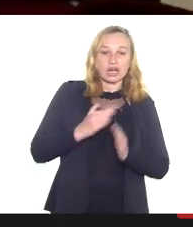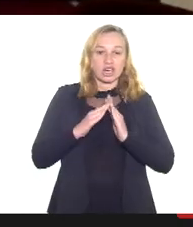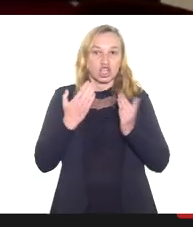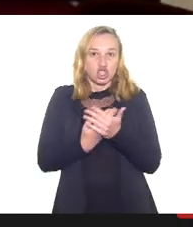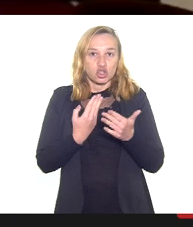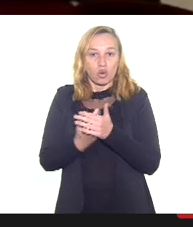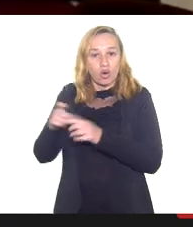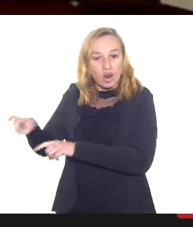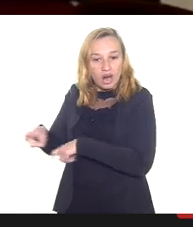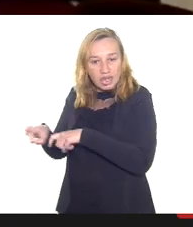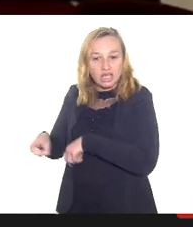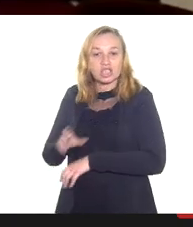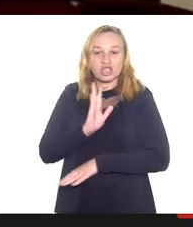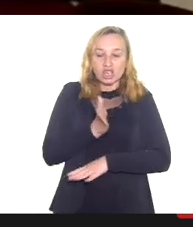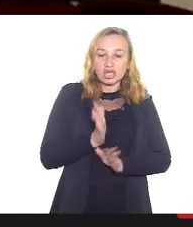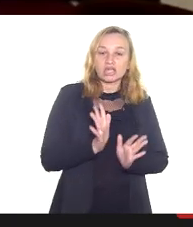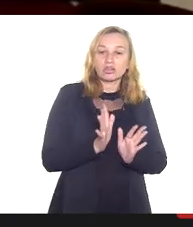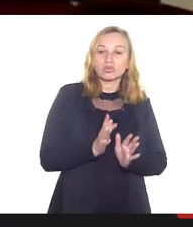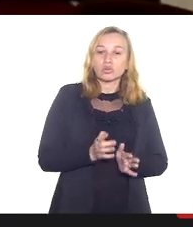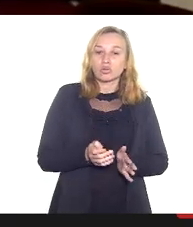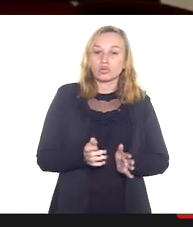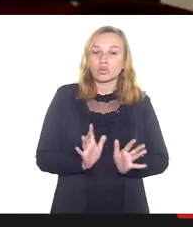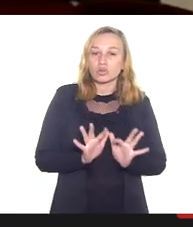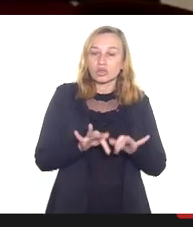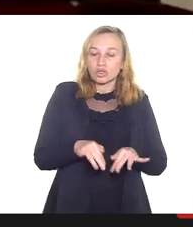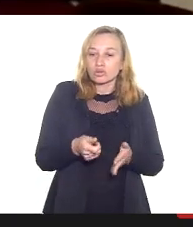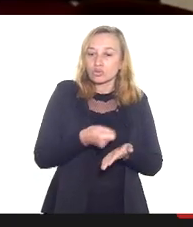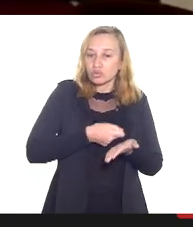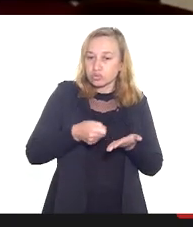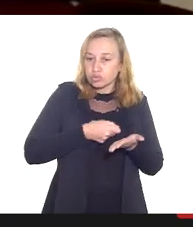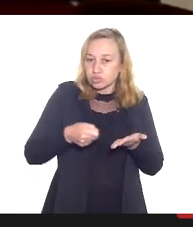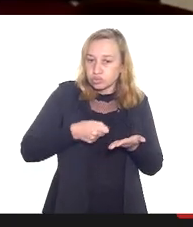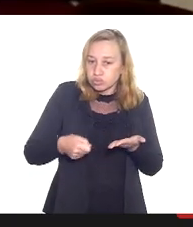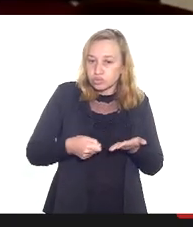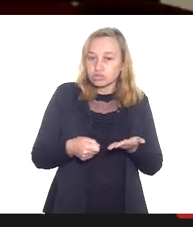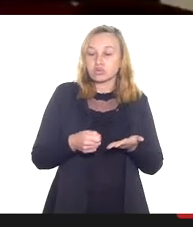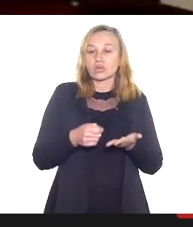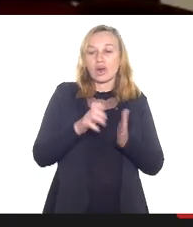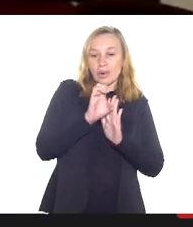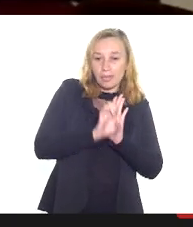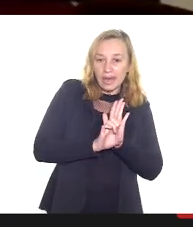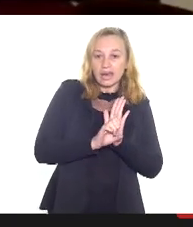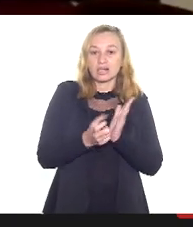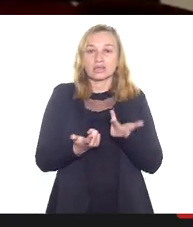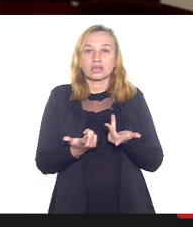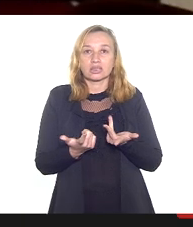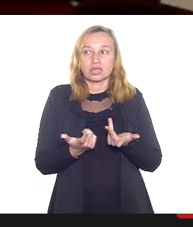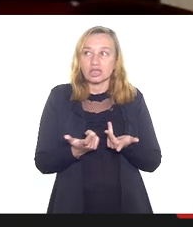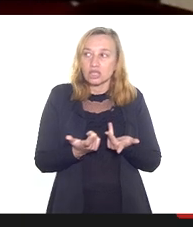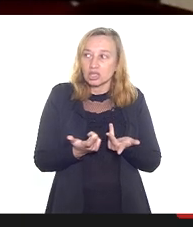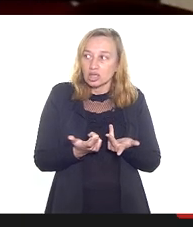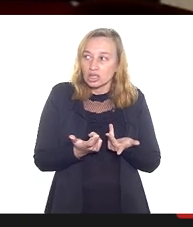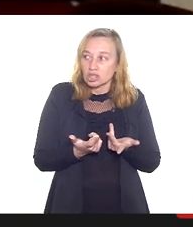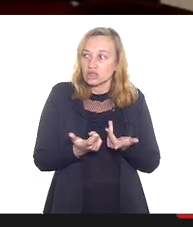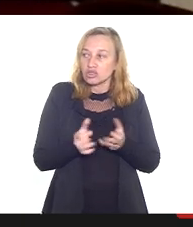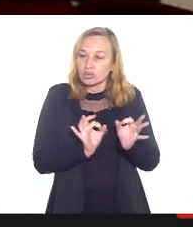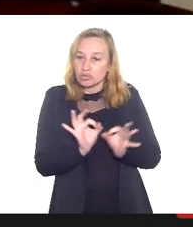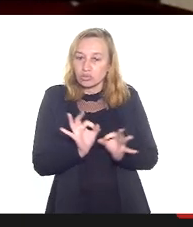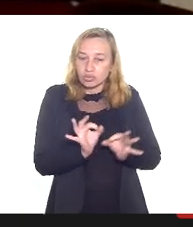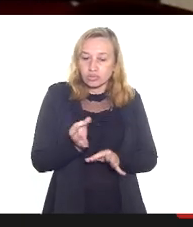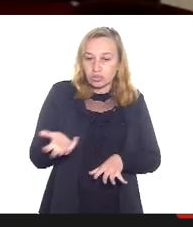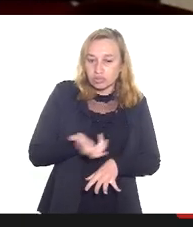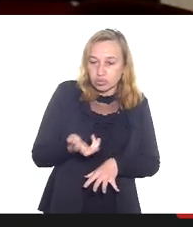nós já estamos com uma definição de matrizes, de ementas, ou seja, de habilidades